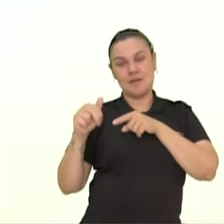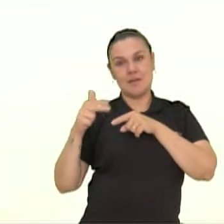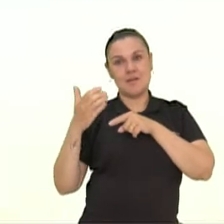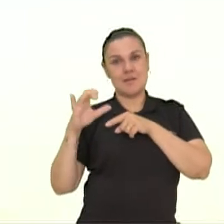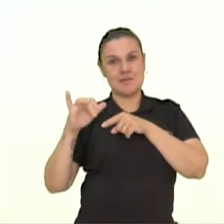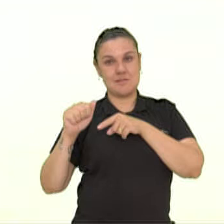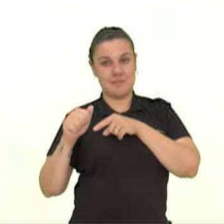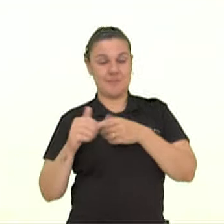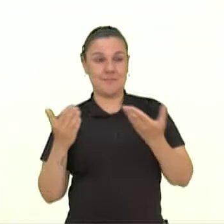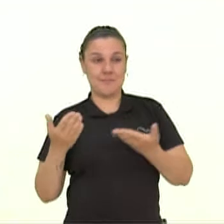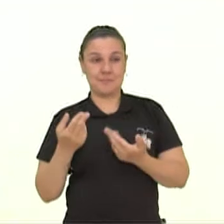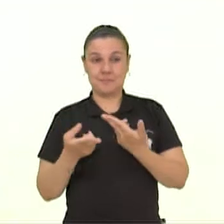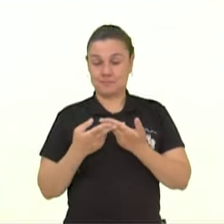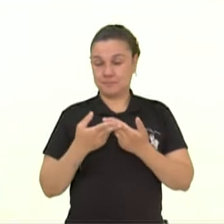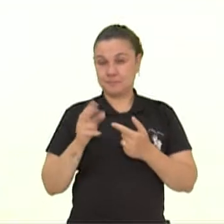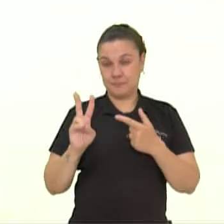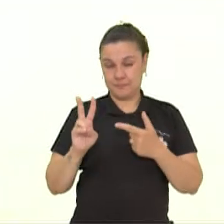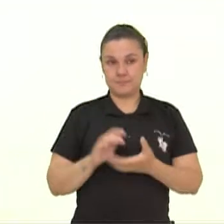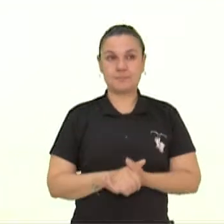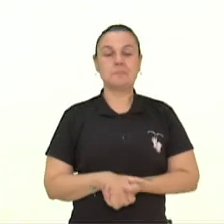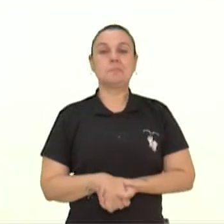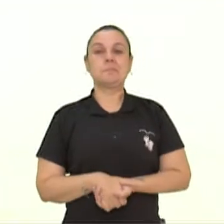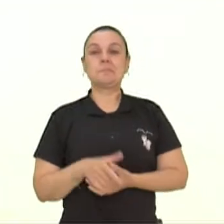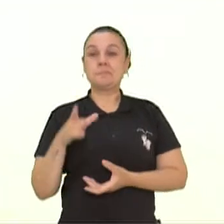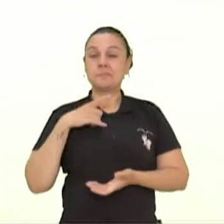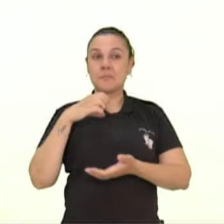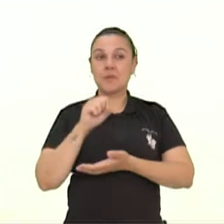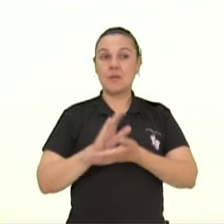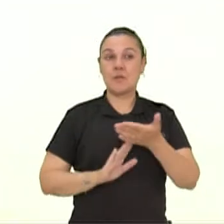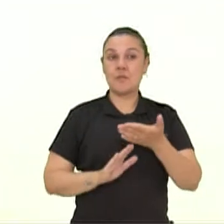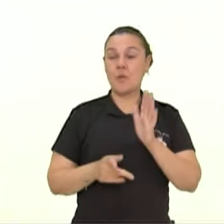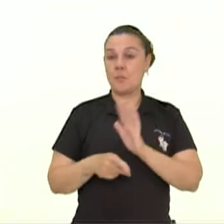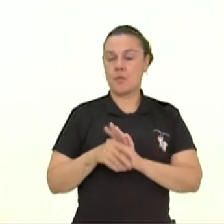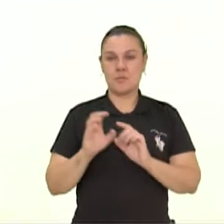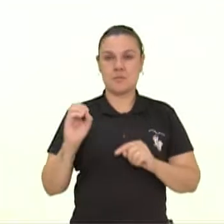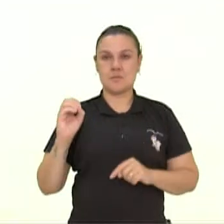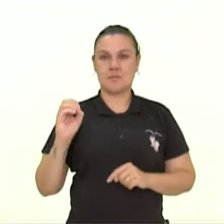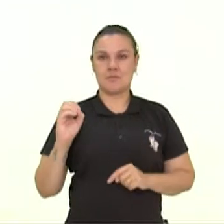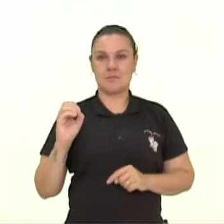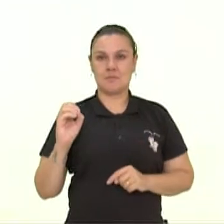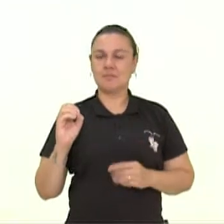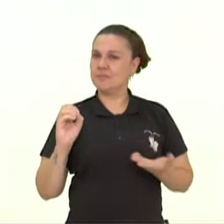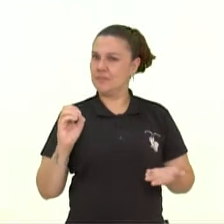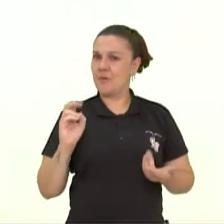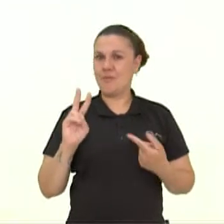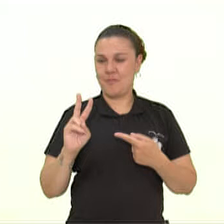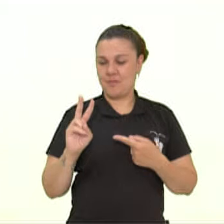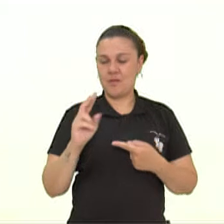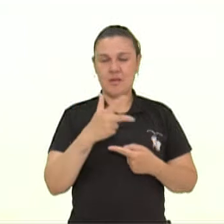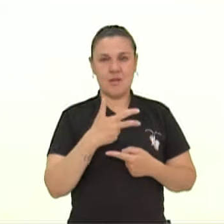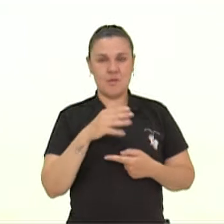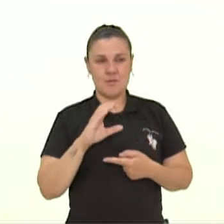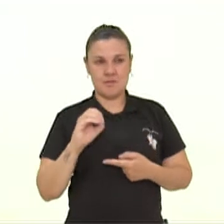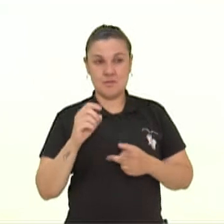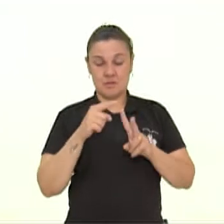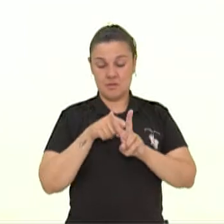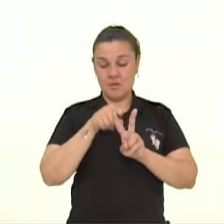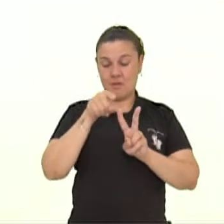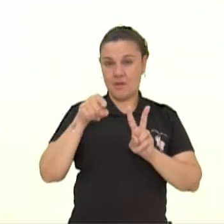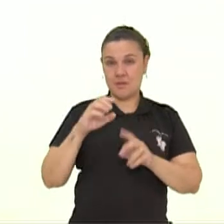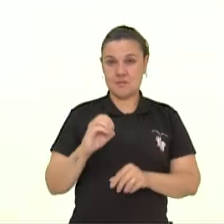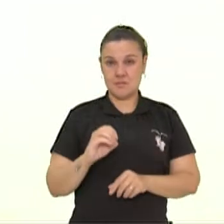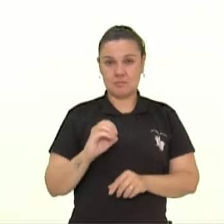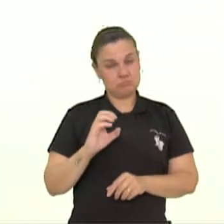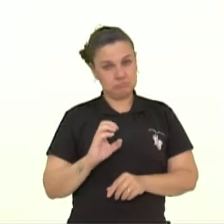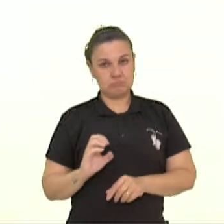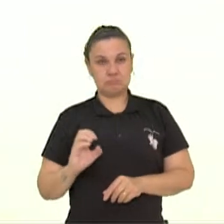número de elementos. Vamos utilizar os exemplos da aula anterior para a gente calcular o desvio padrão, porque